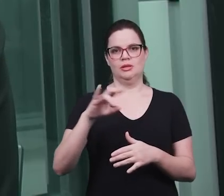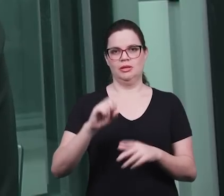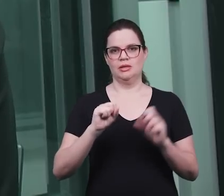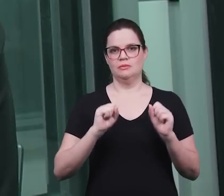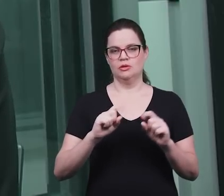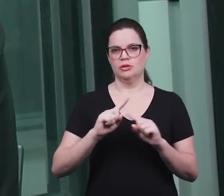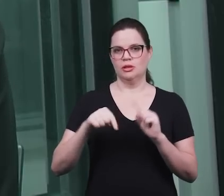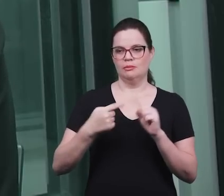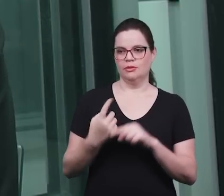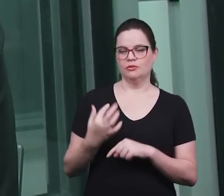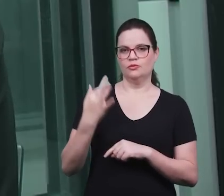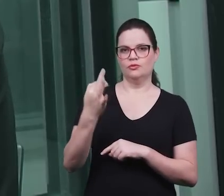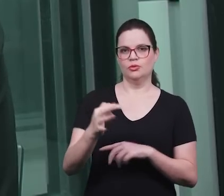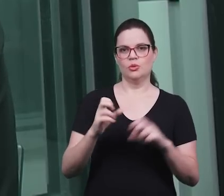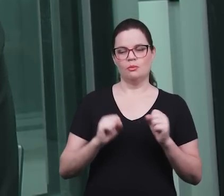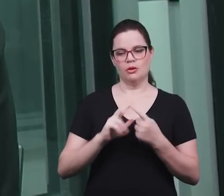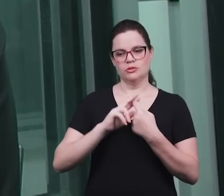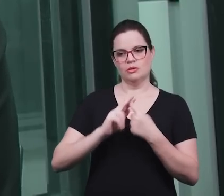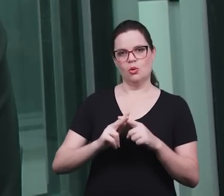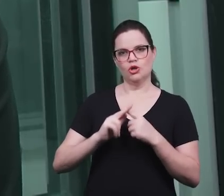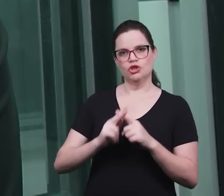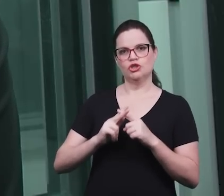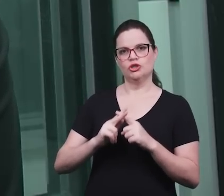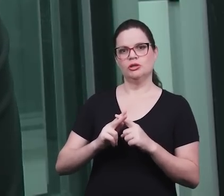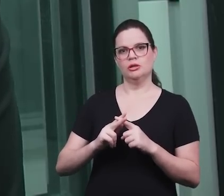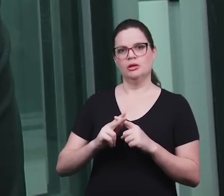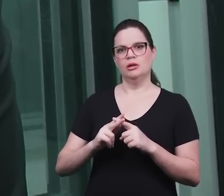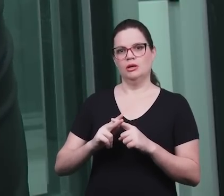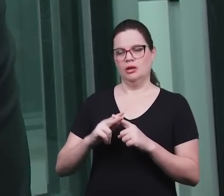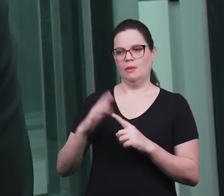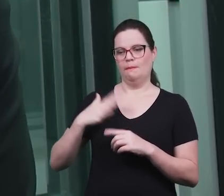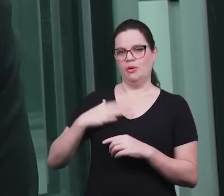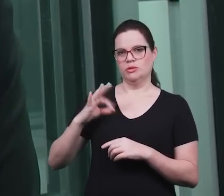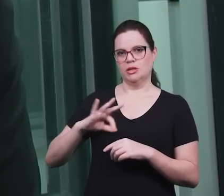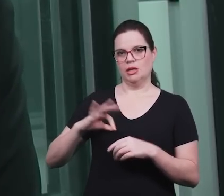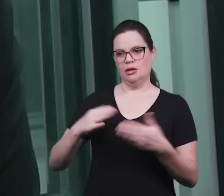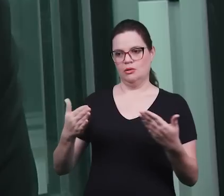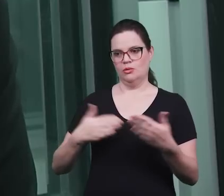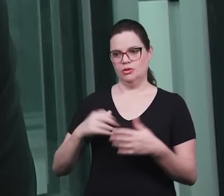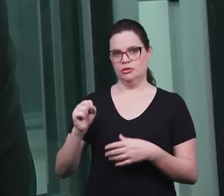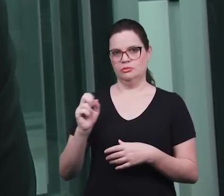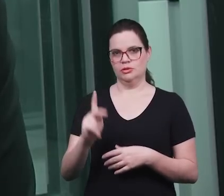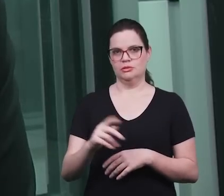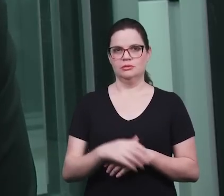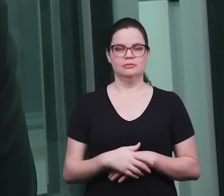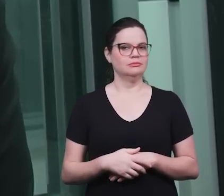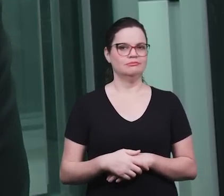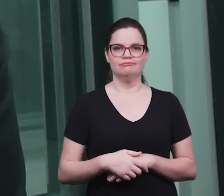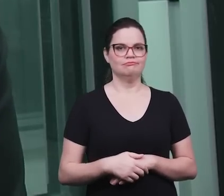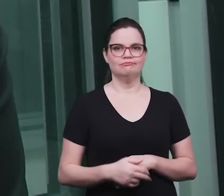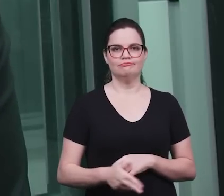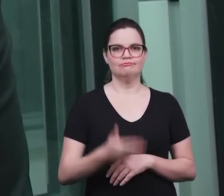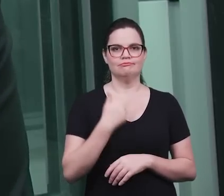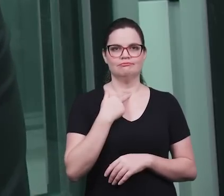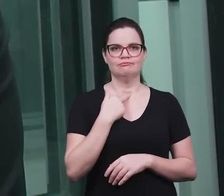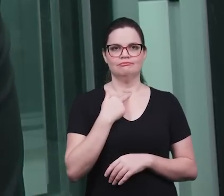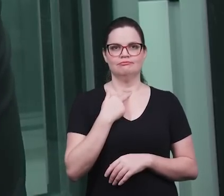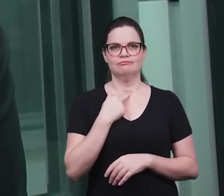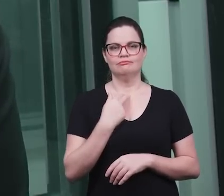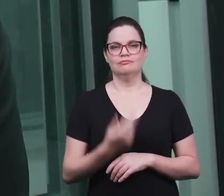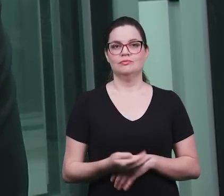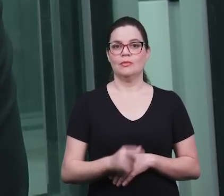Futuramente, posso fazer uma revisão do que recebo já hoje na minha aposentadoria? Então, não pode. Isso foi um